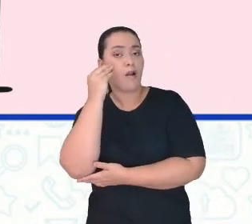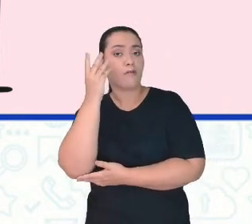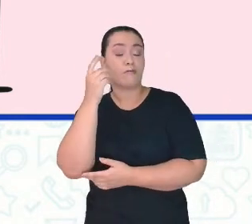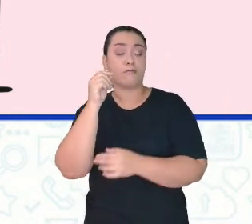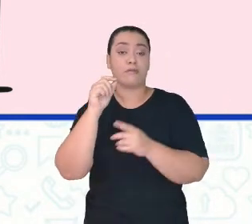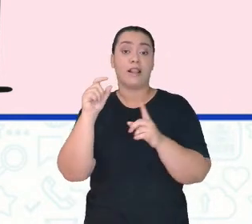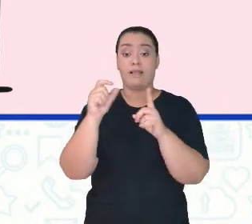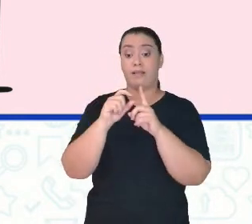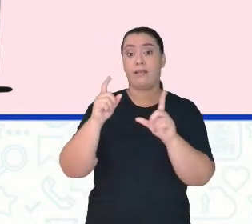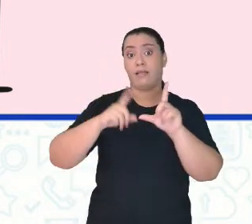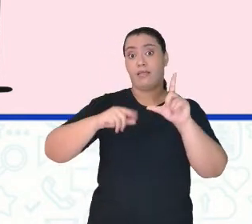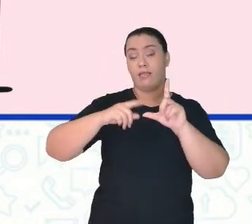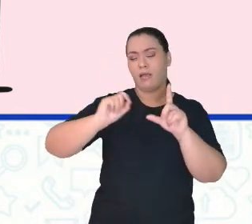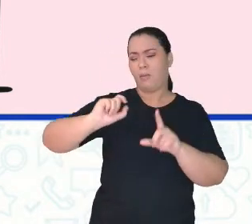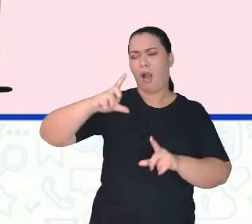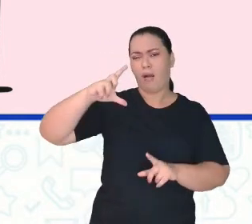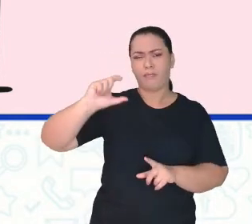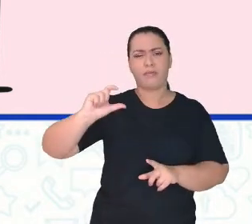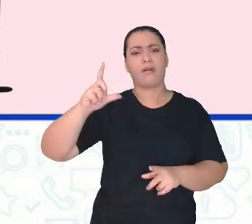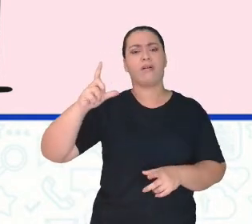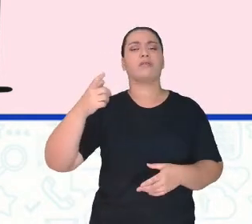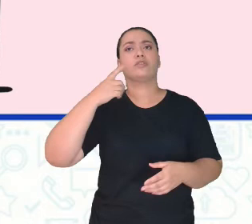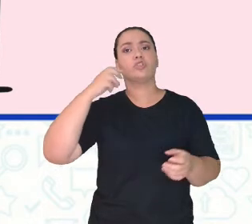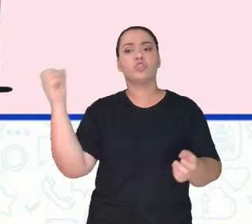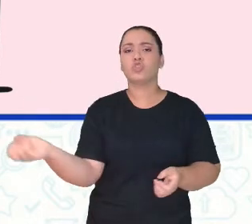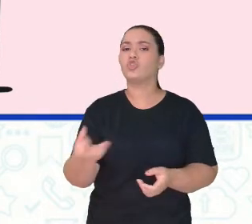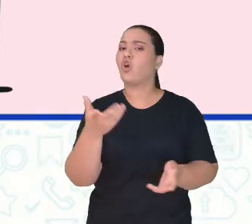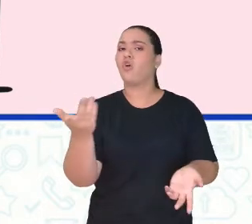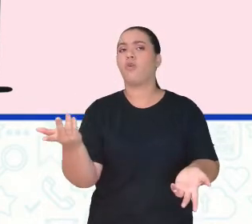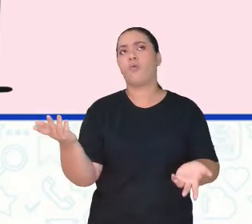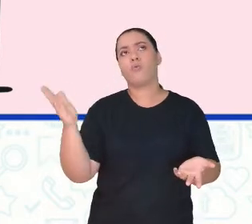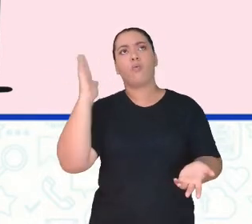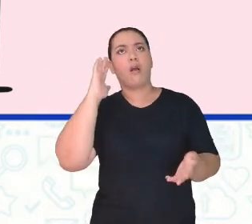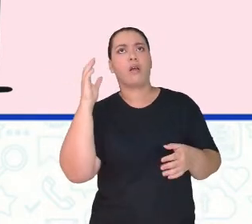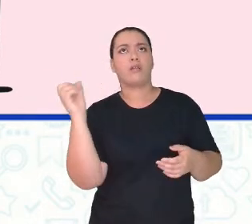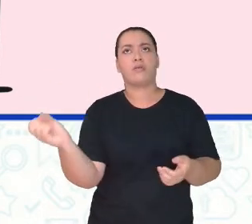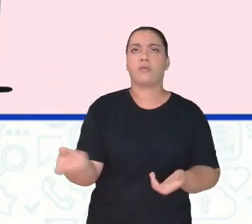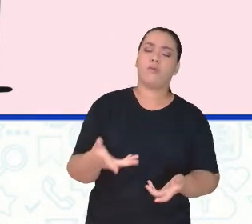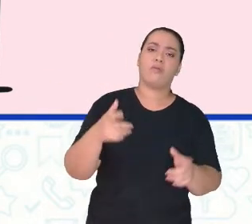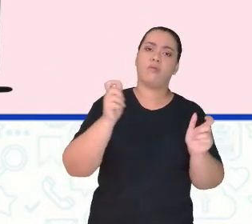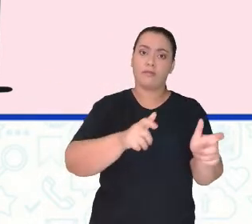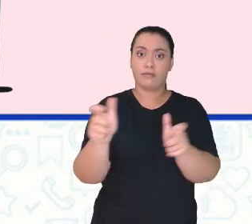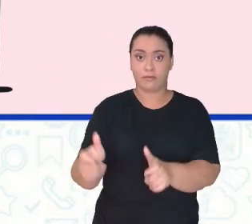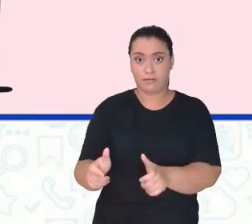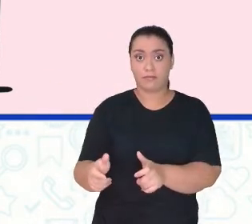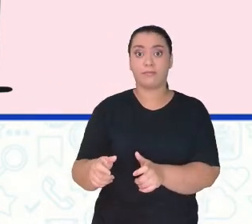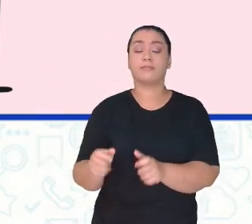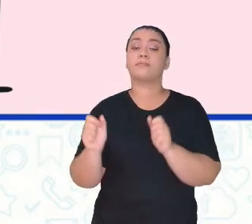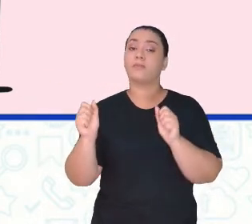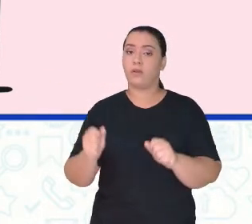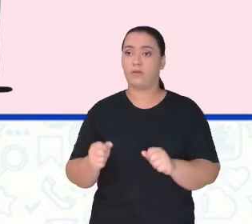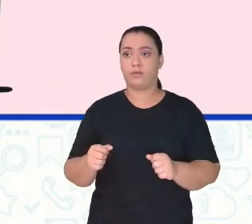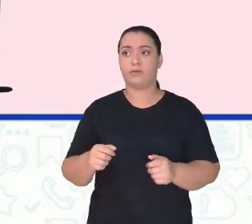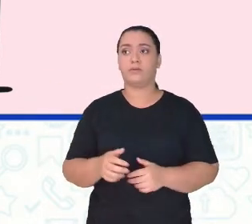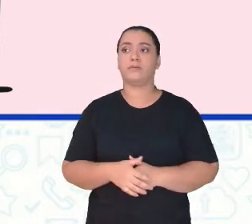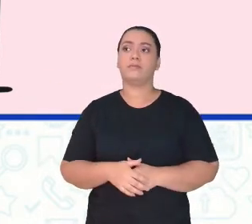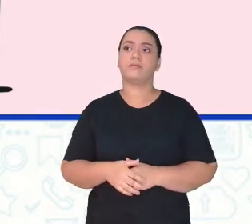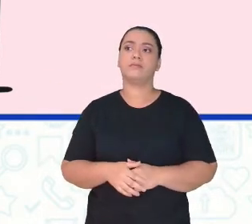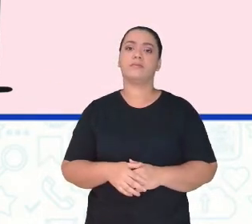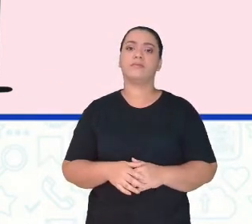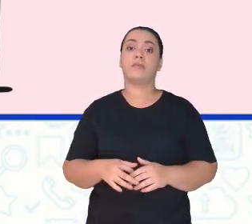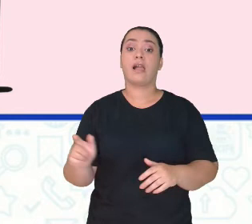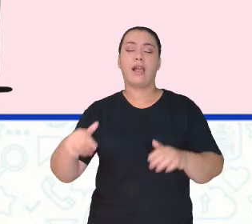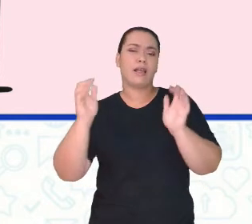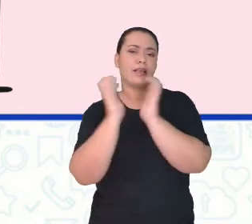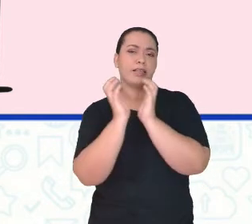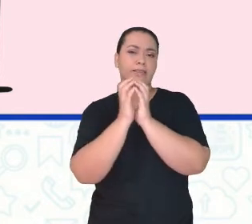fonte maior, eu falo, experimente nossas novas acomodações, por exemplo. Poderia ser uma chamada, ou